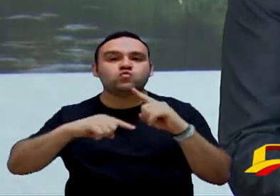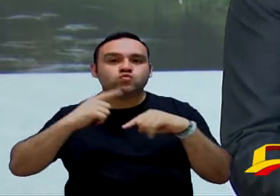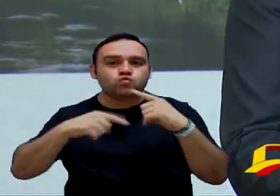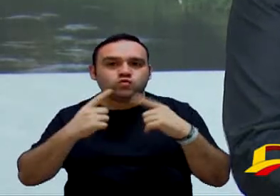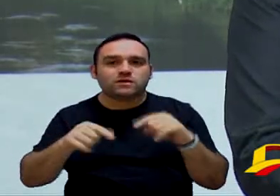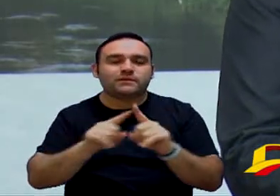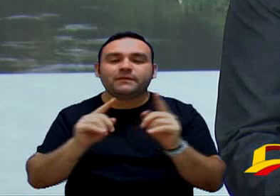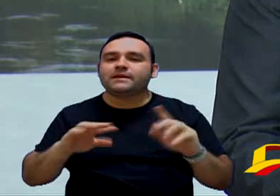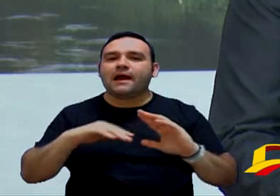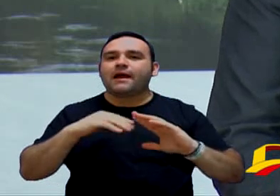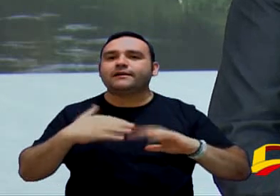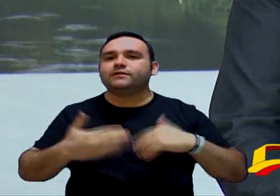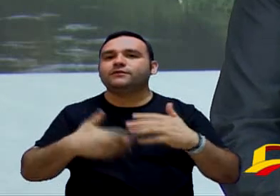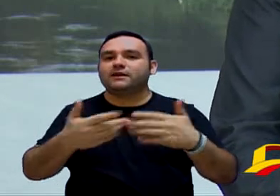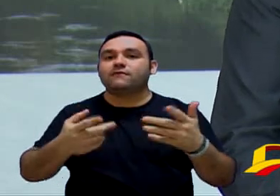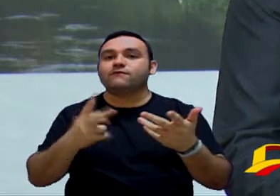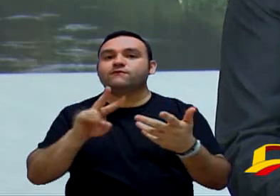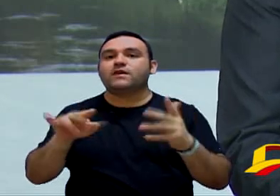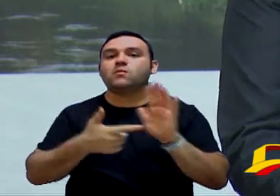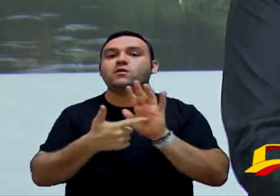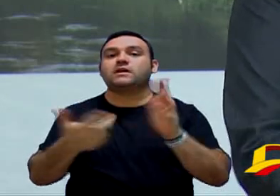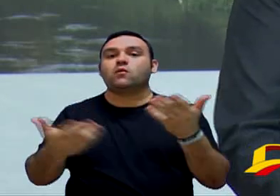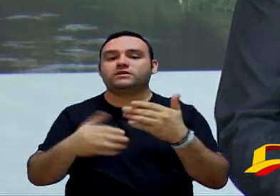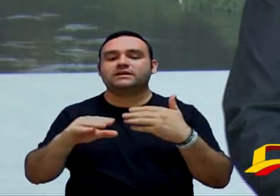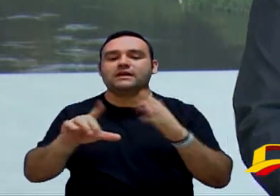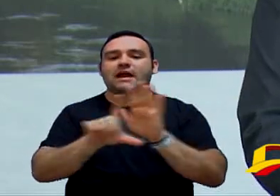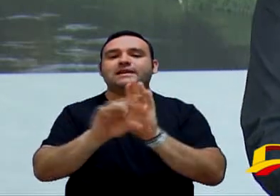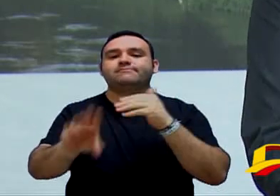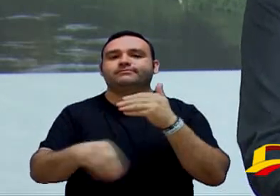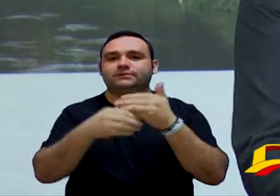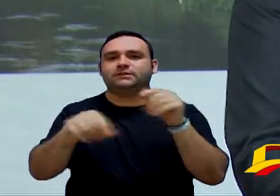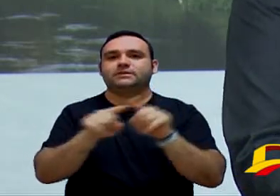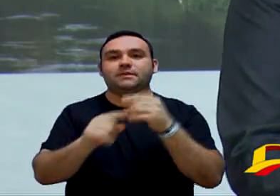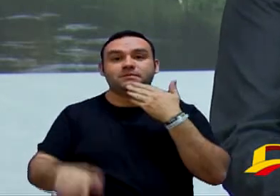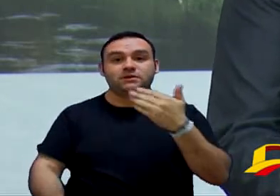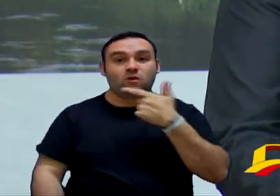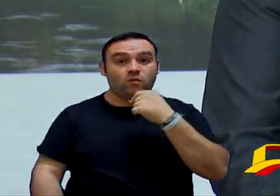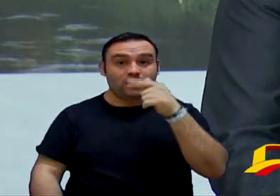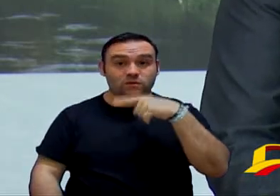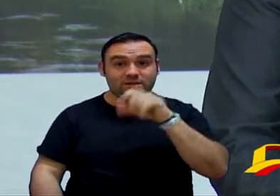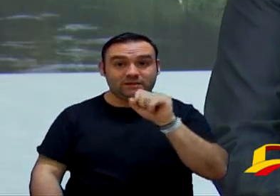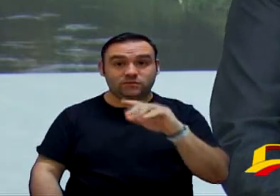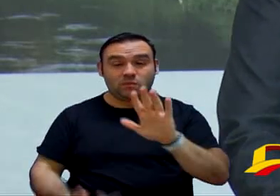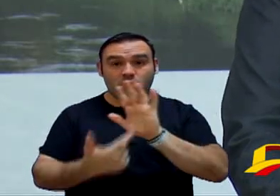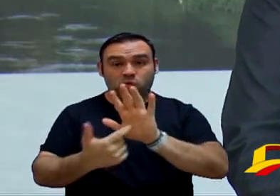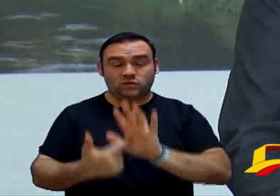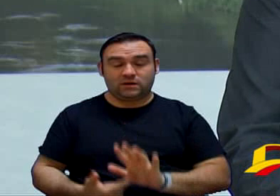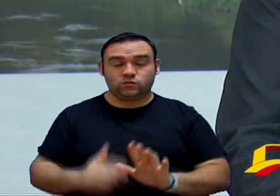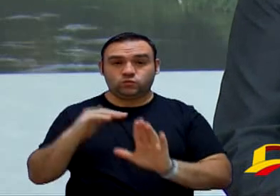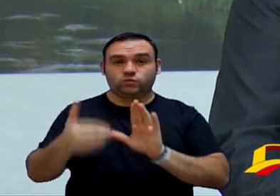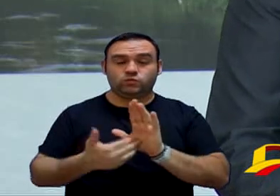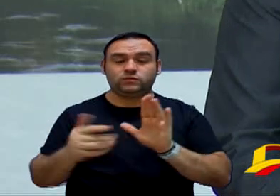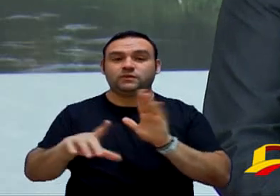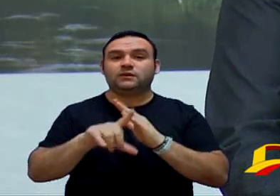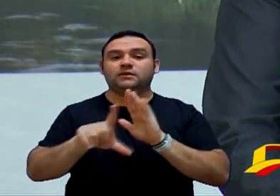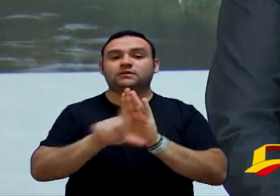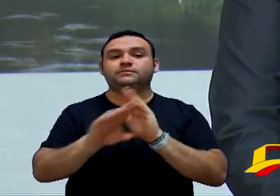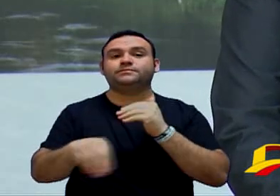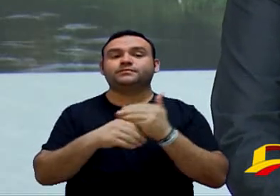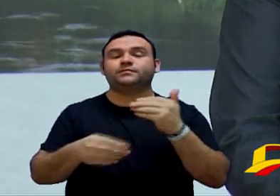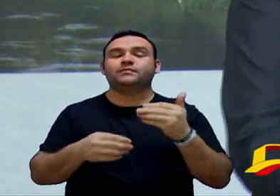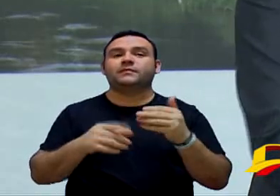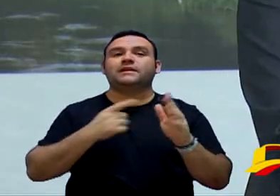que no fim vai ser apresentado hoje uma Emenda até pedir para o Luiz Santos ele possa apresentar essas emendas para corrigir